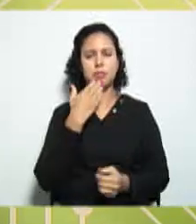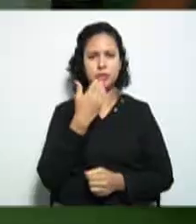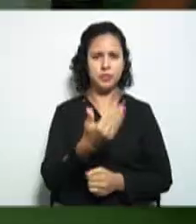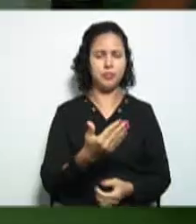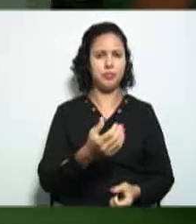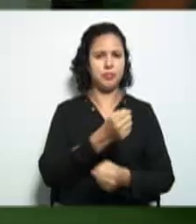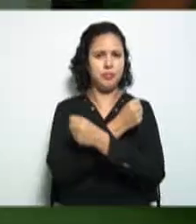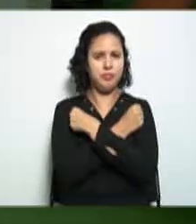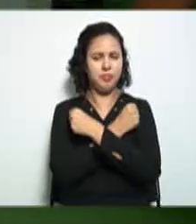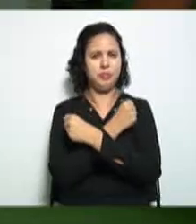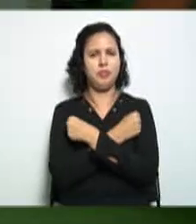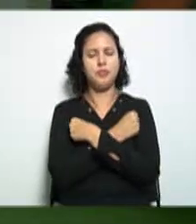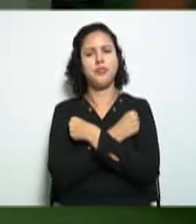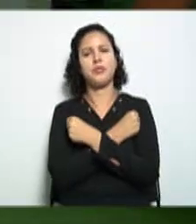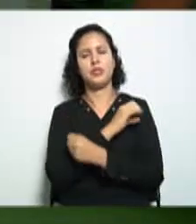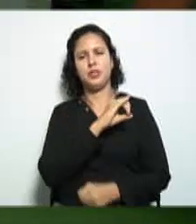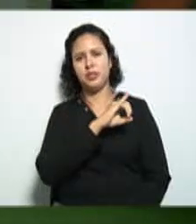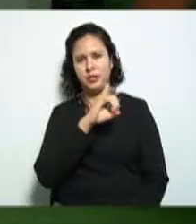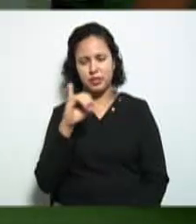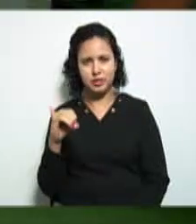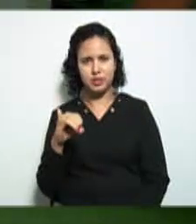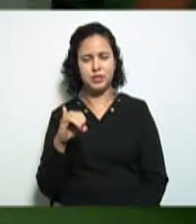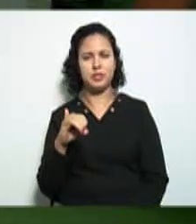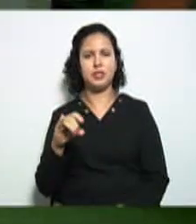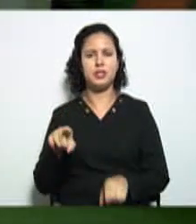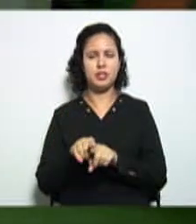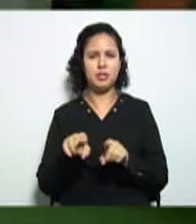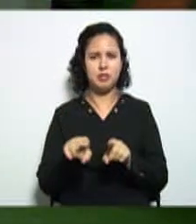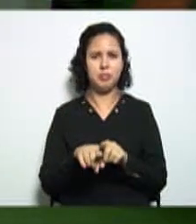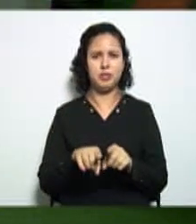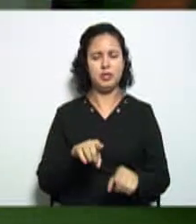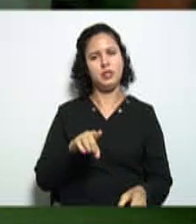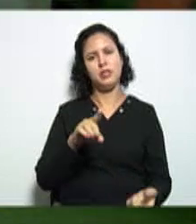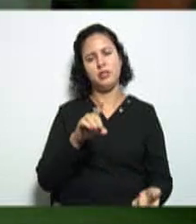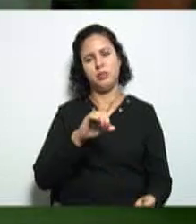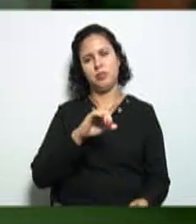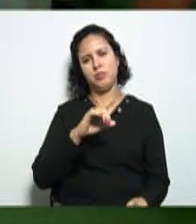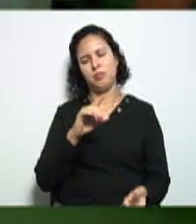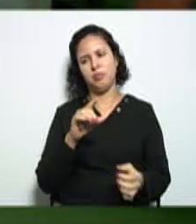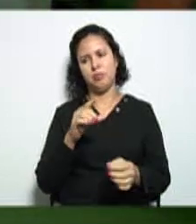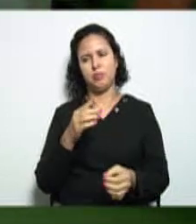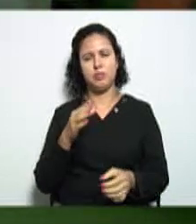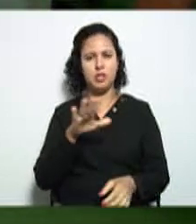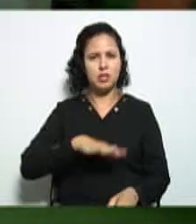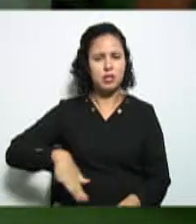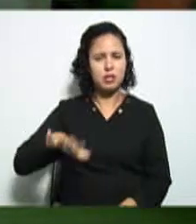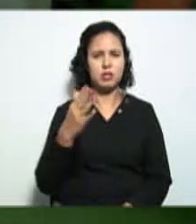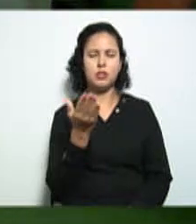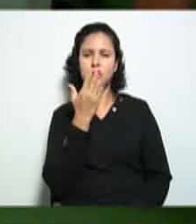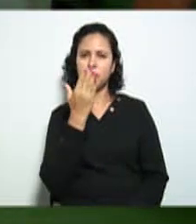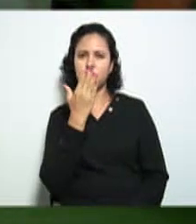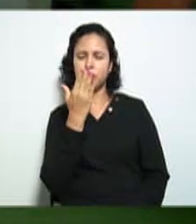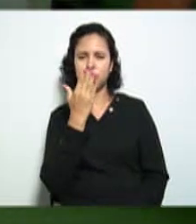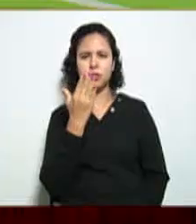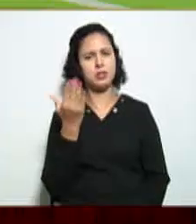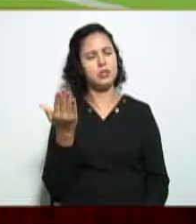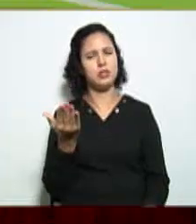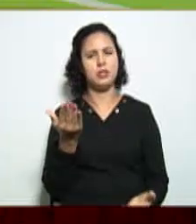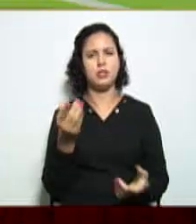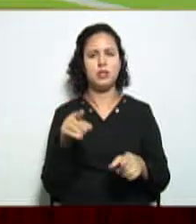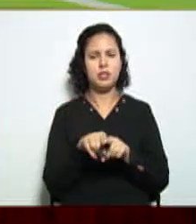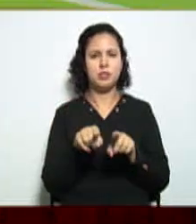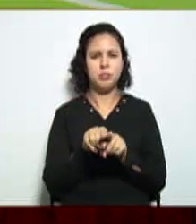professora? Novo Plano, Chupinguai aí, a Escola Sertanista da Área Indígena Espigão do Oeste,